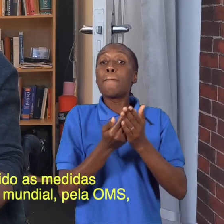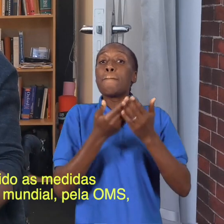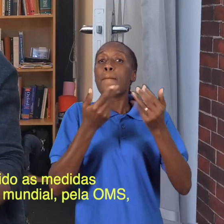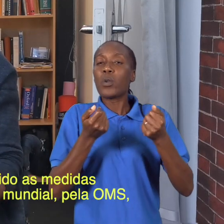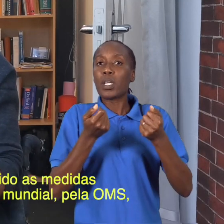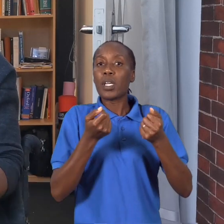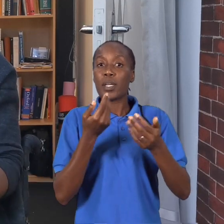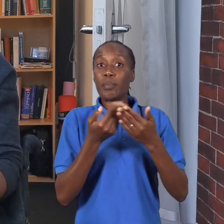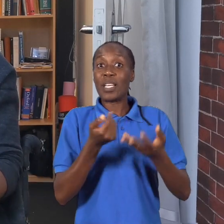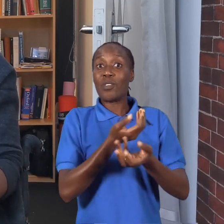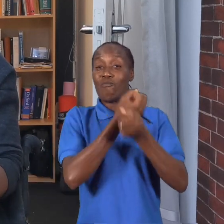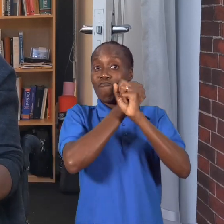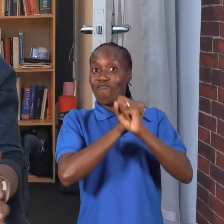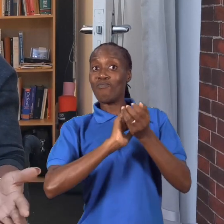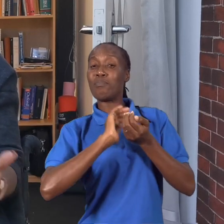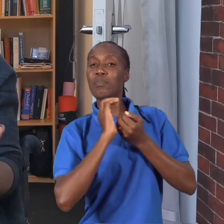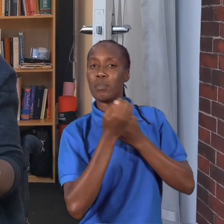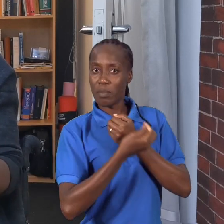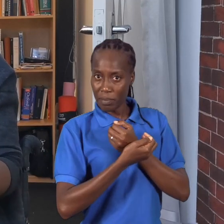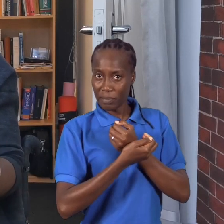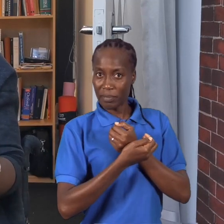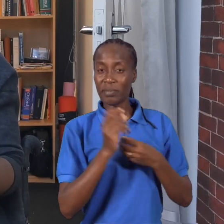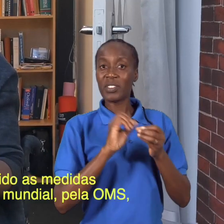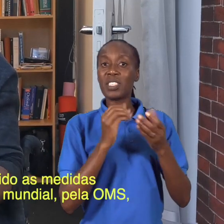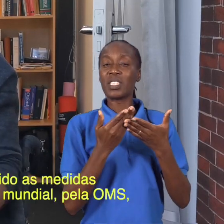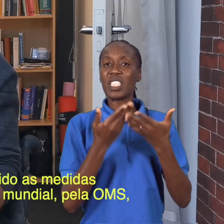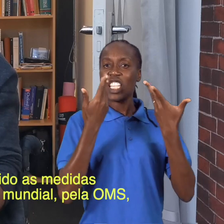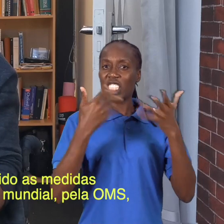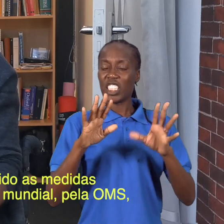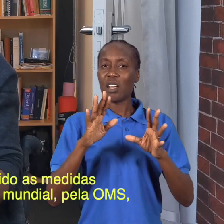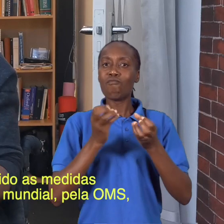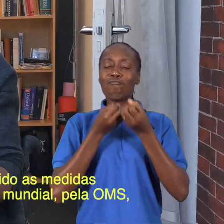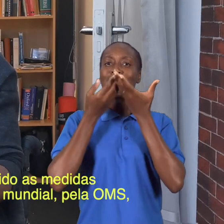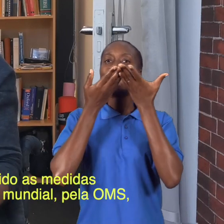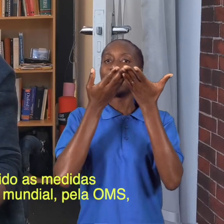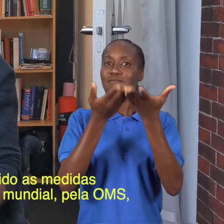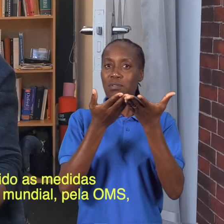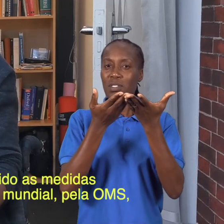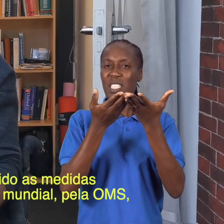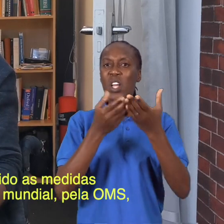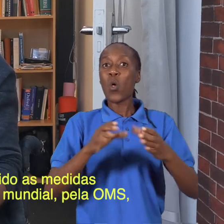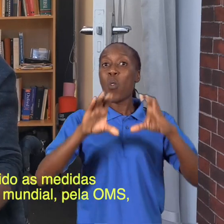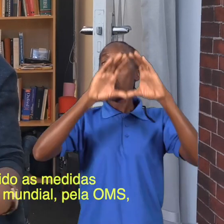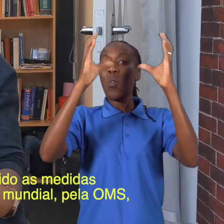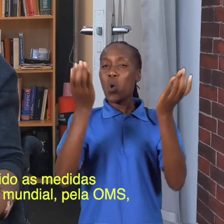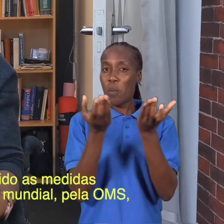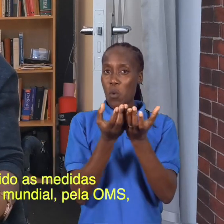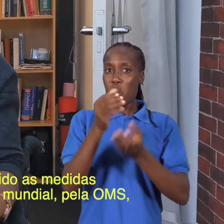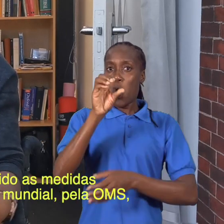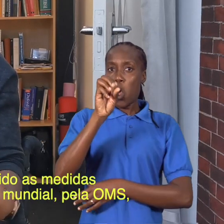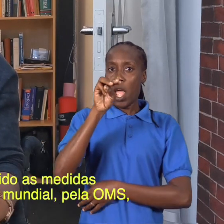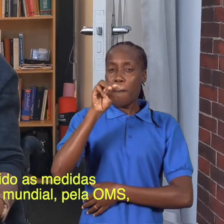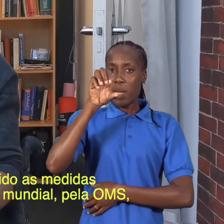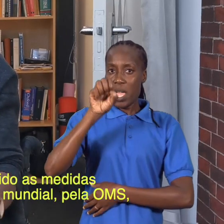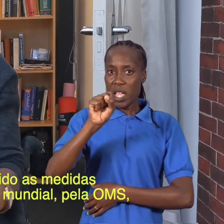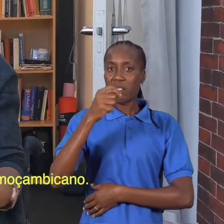gravar de casa devido às medidas de prevenção que foram decretadas a nível